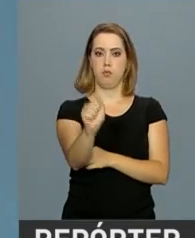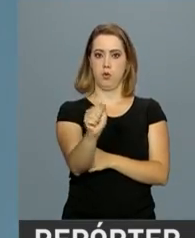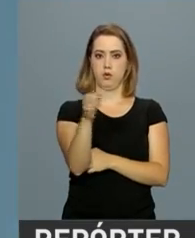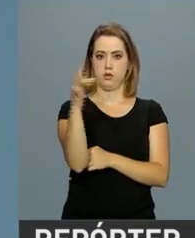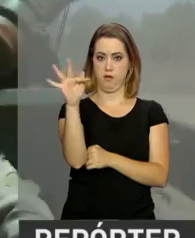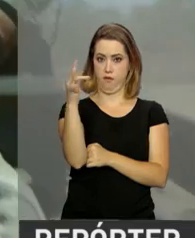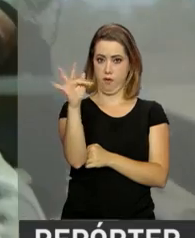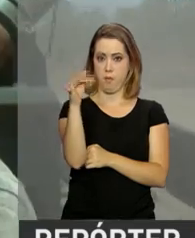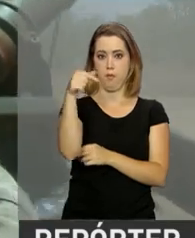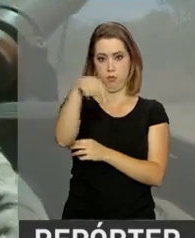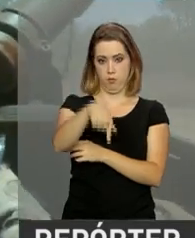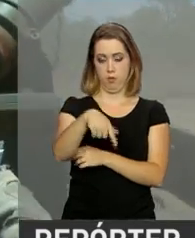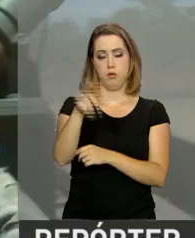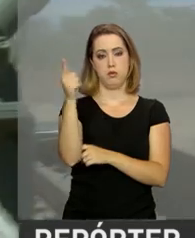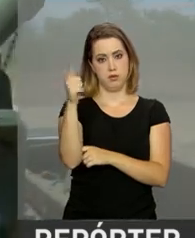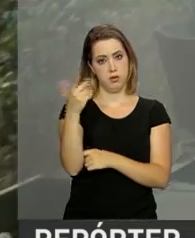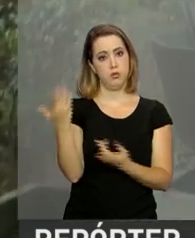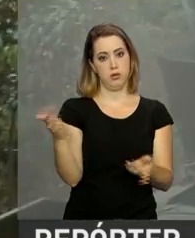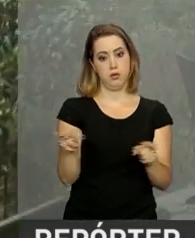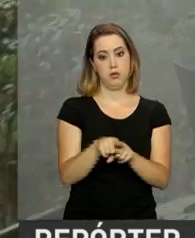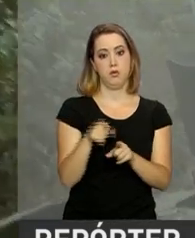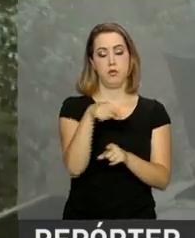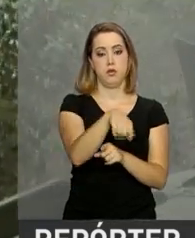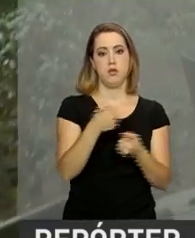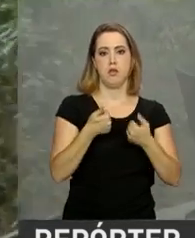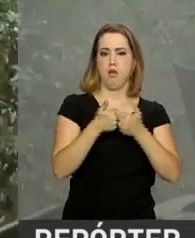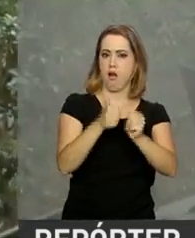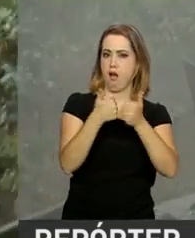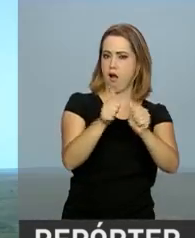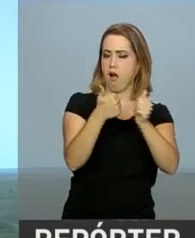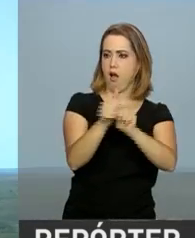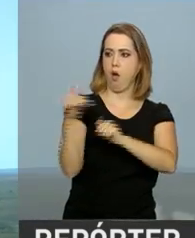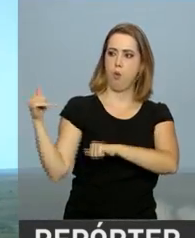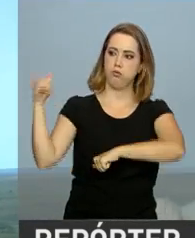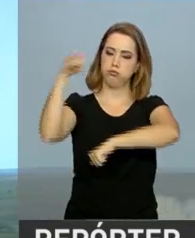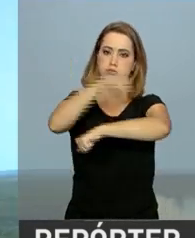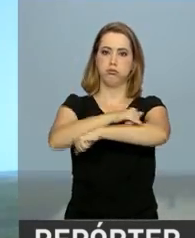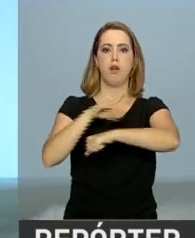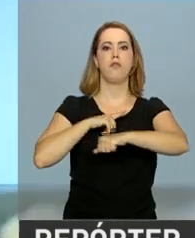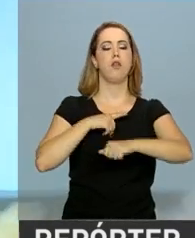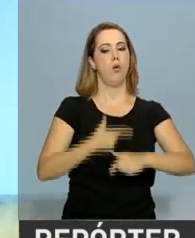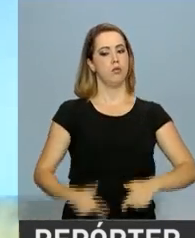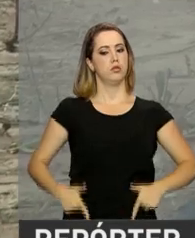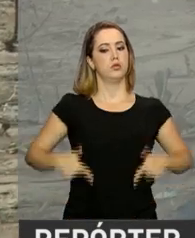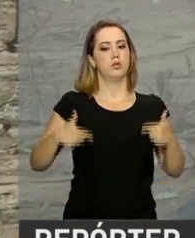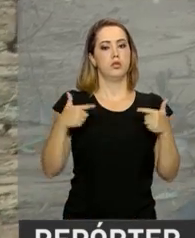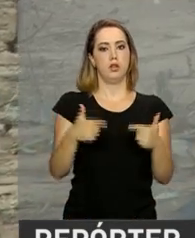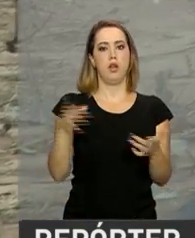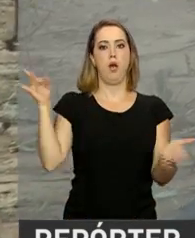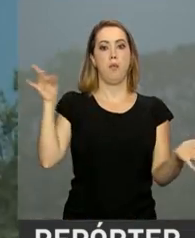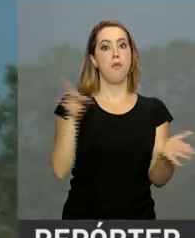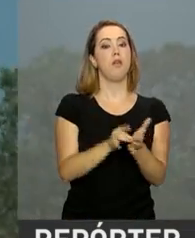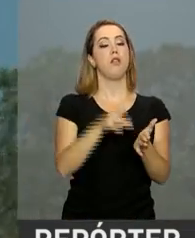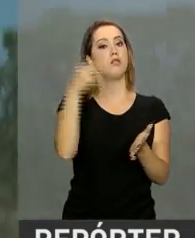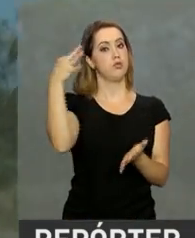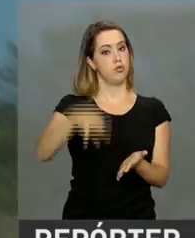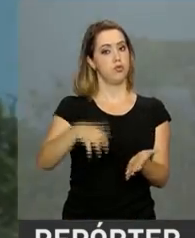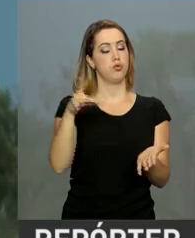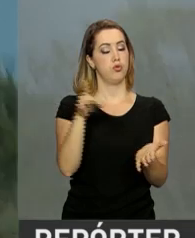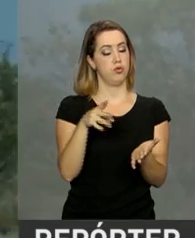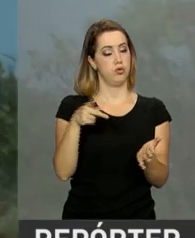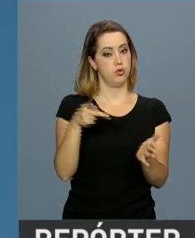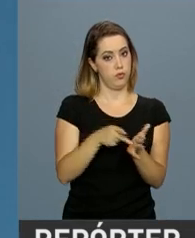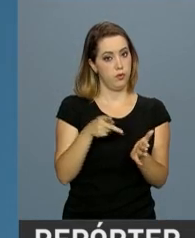helicópteros e viaturas como carros anfíbios e blindados foram usados ainda armamentos com munição real e foguetes de diferentes